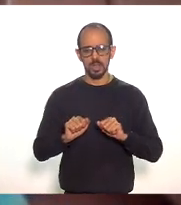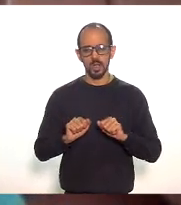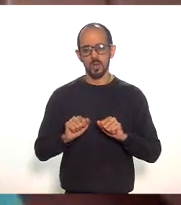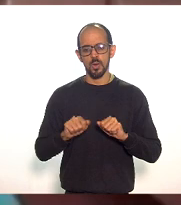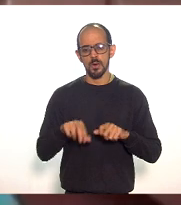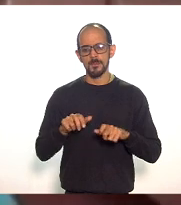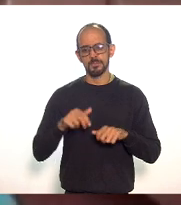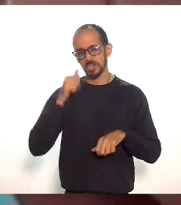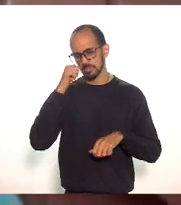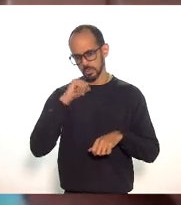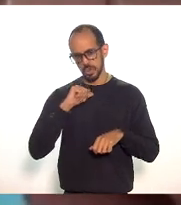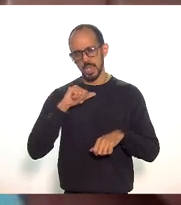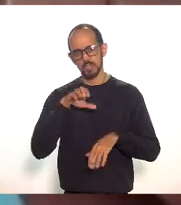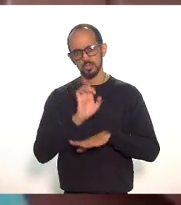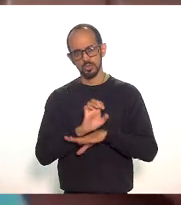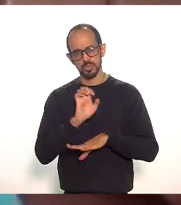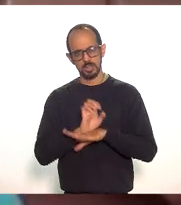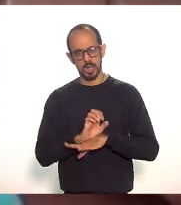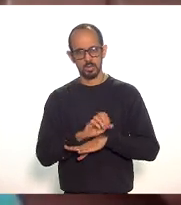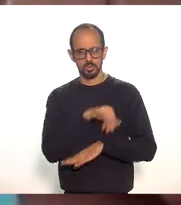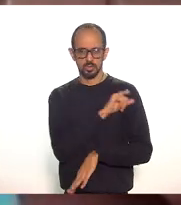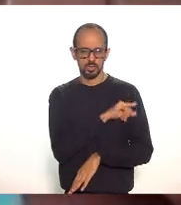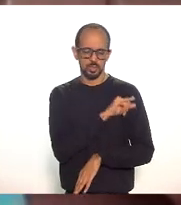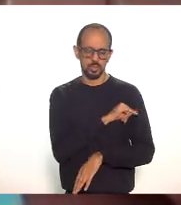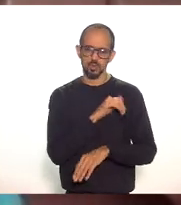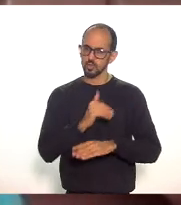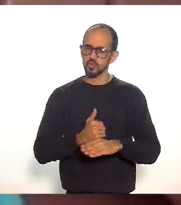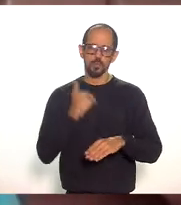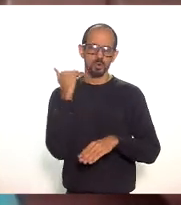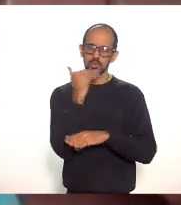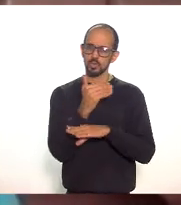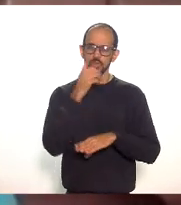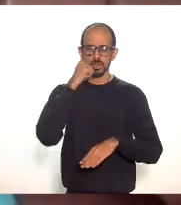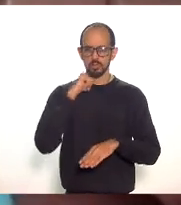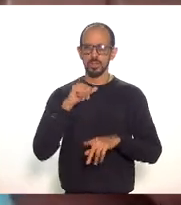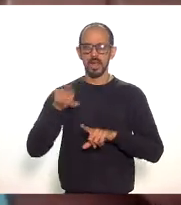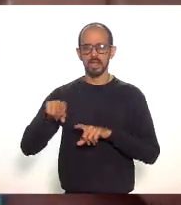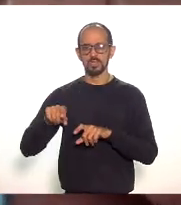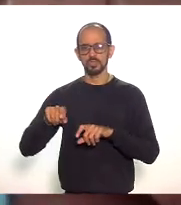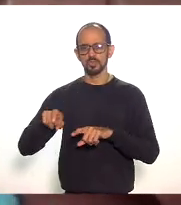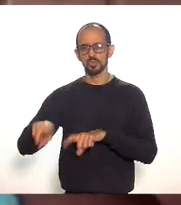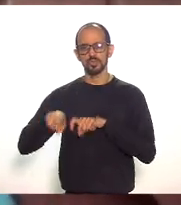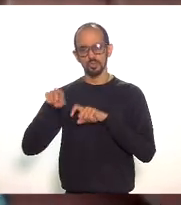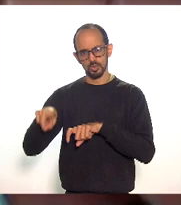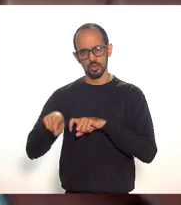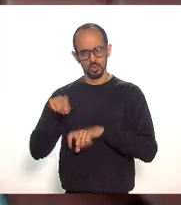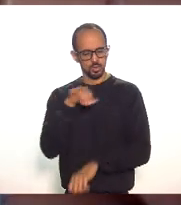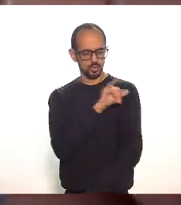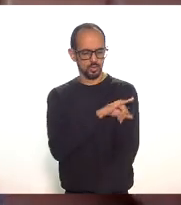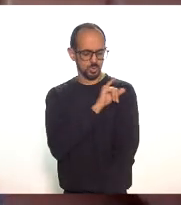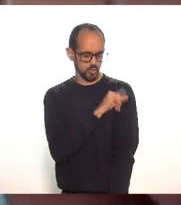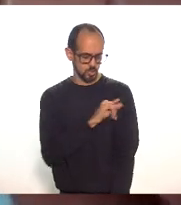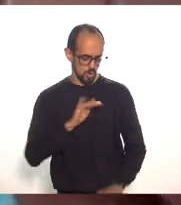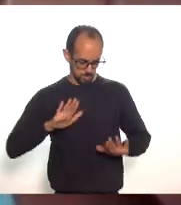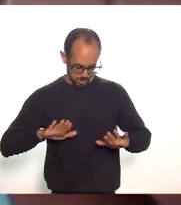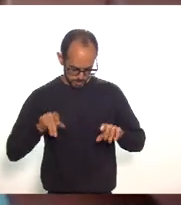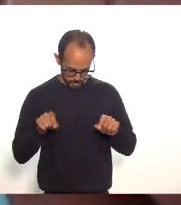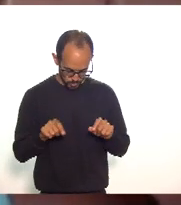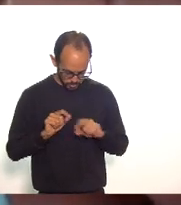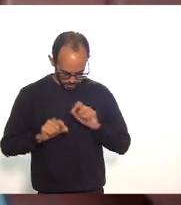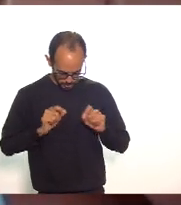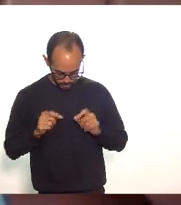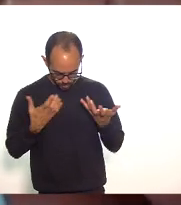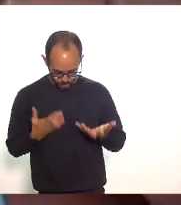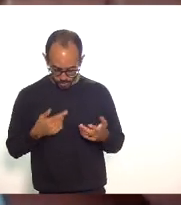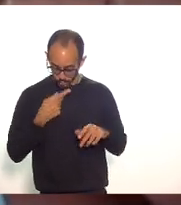das mulheres do nosso estado, sobretudo das mulheres dos municípios do interior do estado do Rio de Janeiro. Mas eu quero trazer o